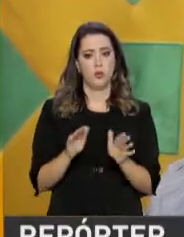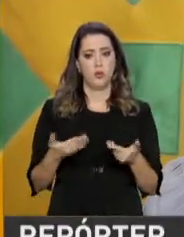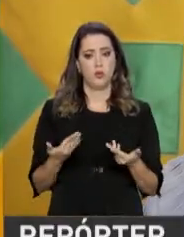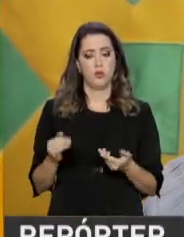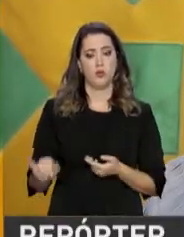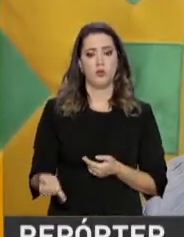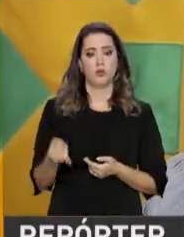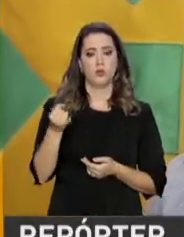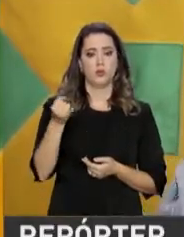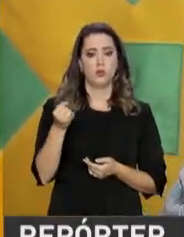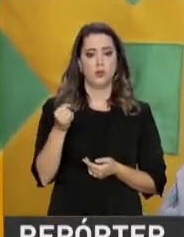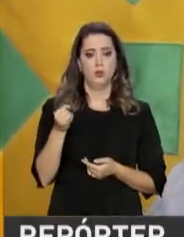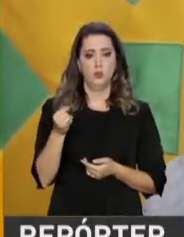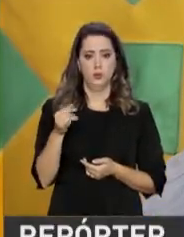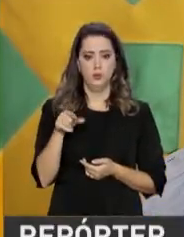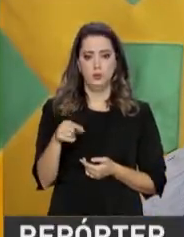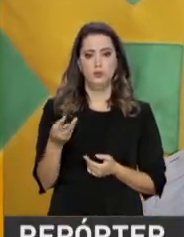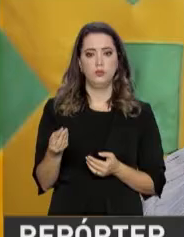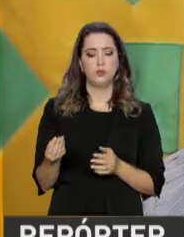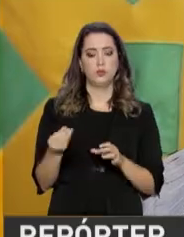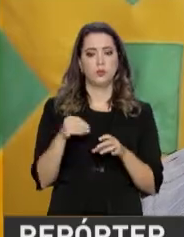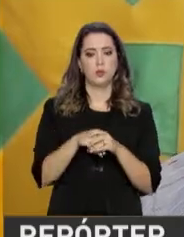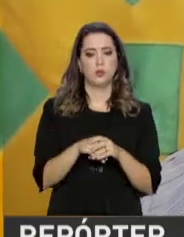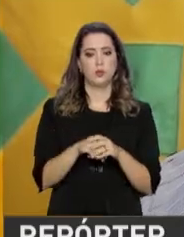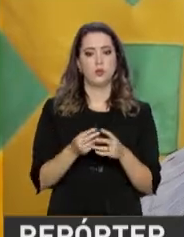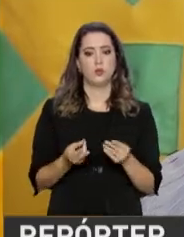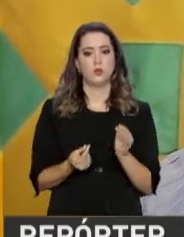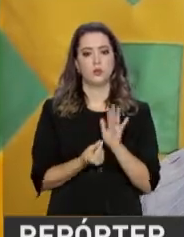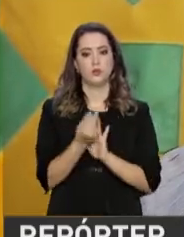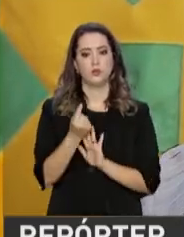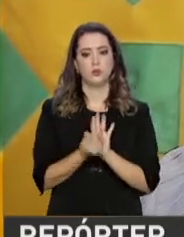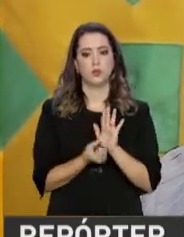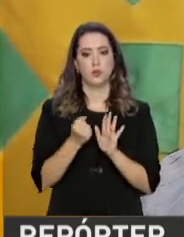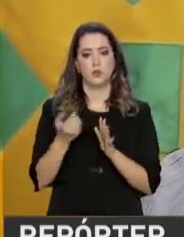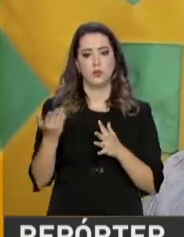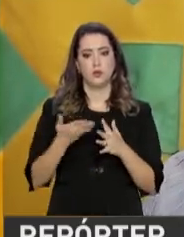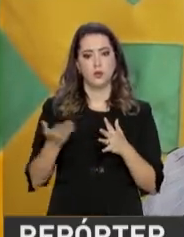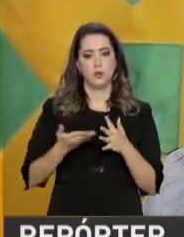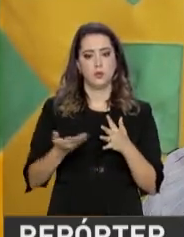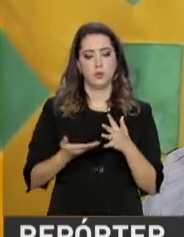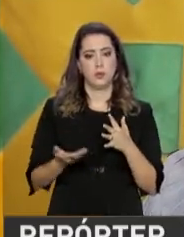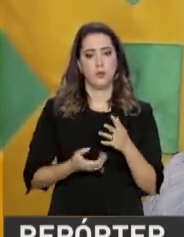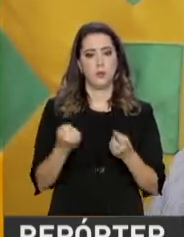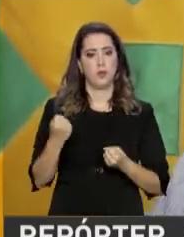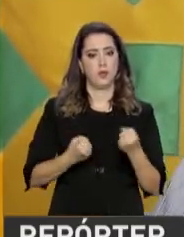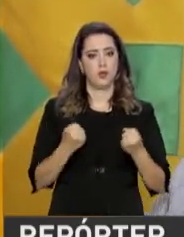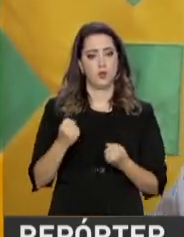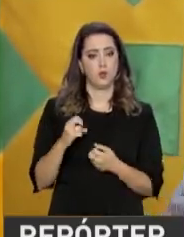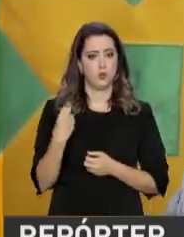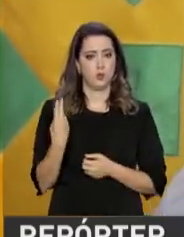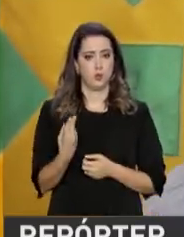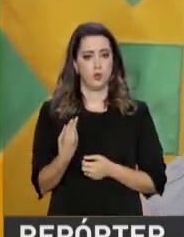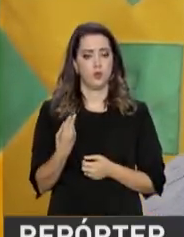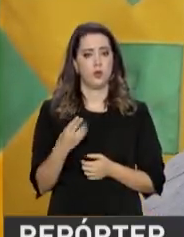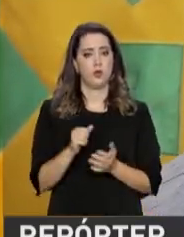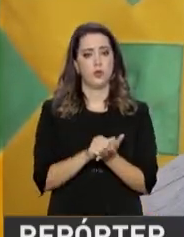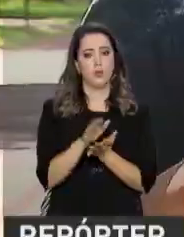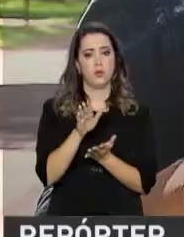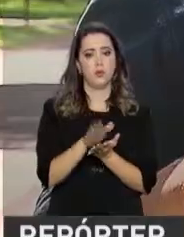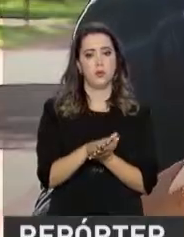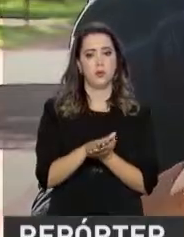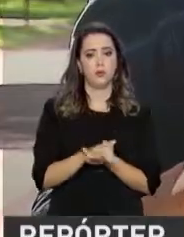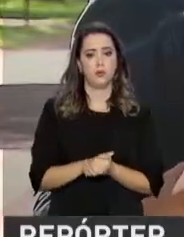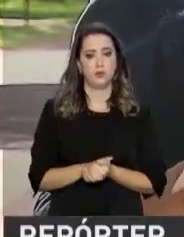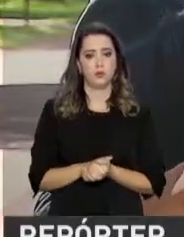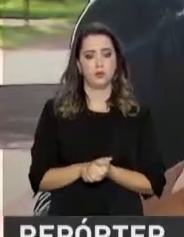enquadra ou não dentro do orçamento dele, aí sim ele poderá optar em parcelar os débitos, tanto de veículos ou aqueles de multa, somente de multa.